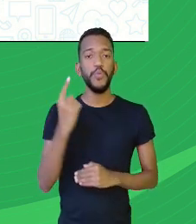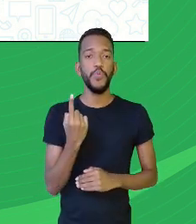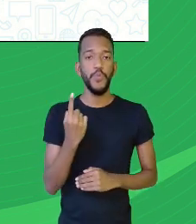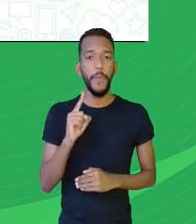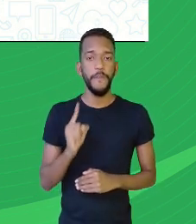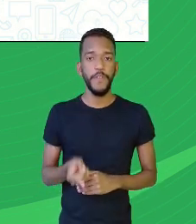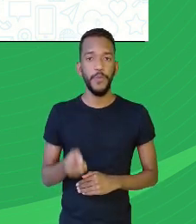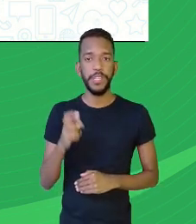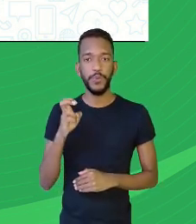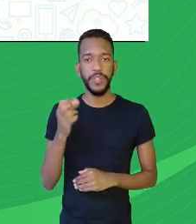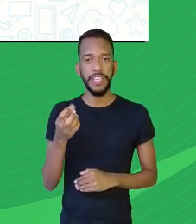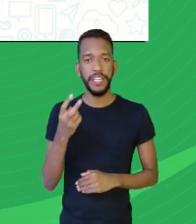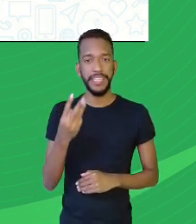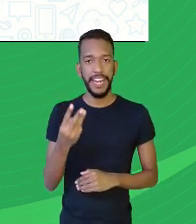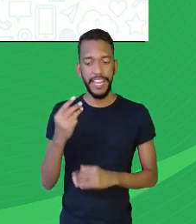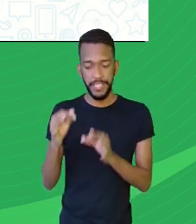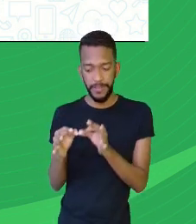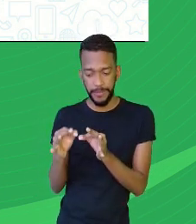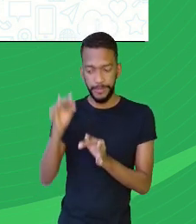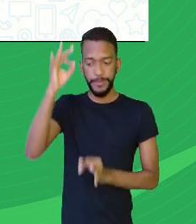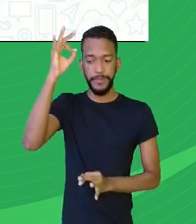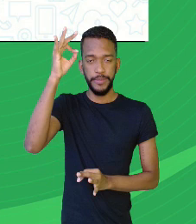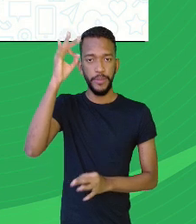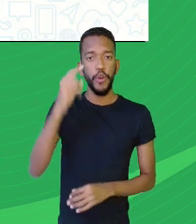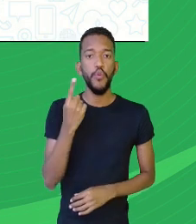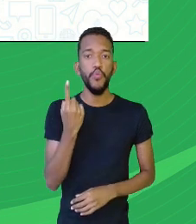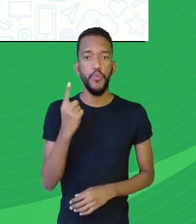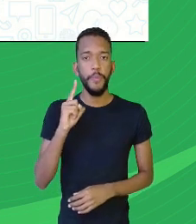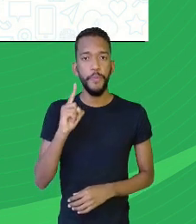1,53 m. Percebe, quinto ano?